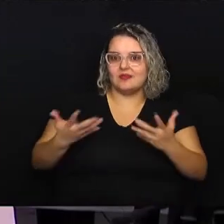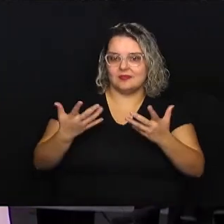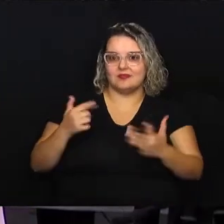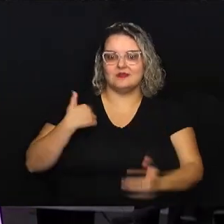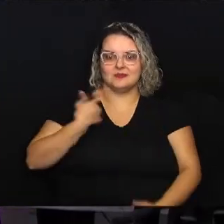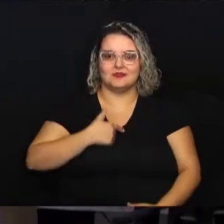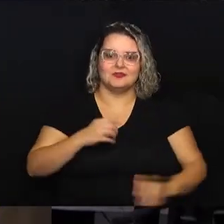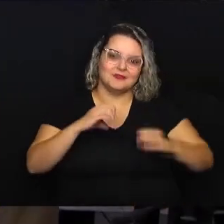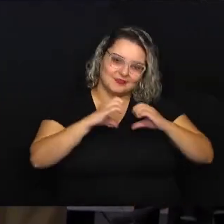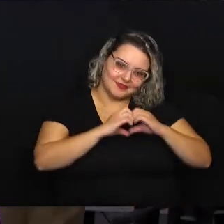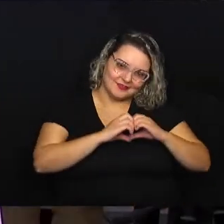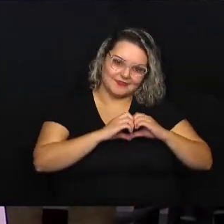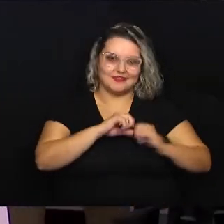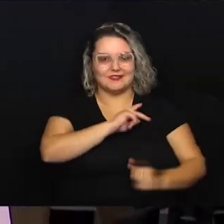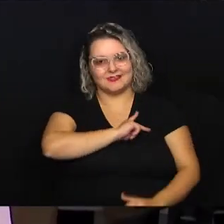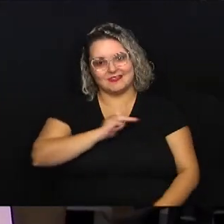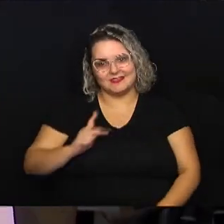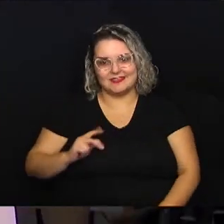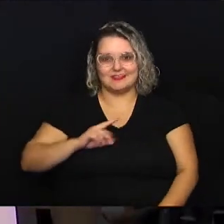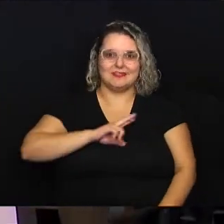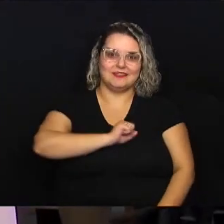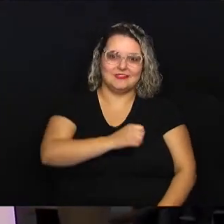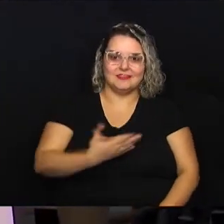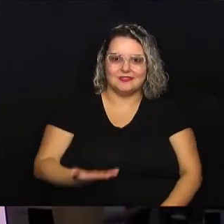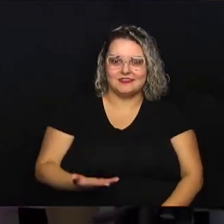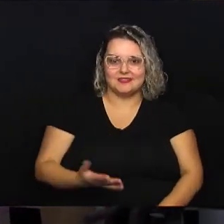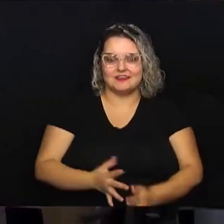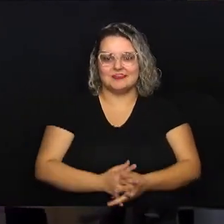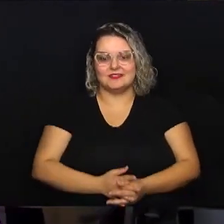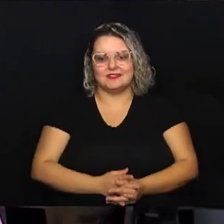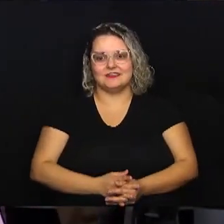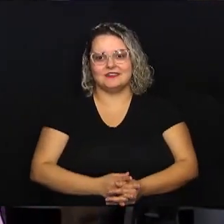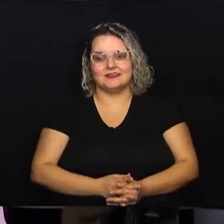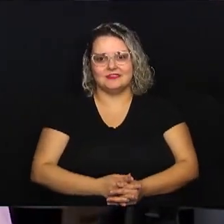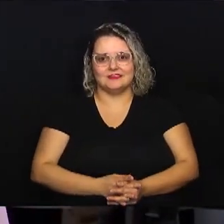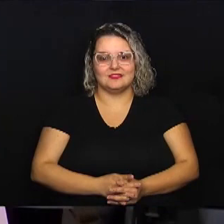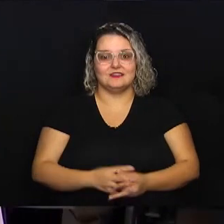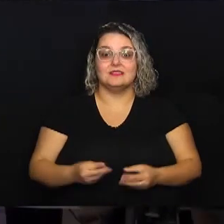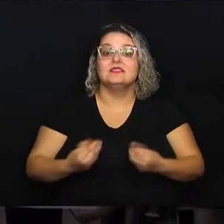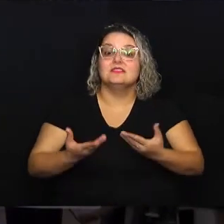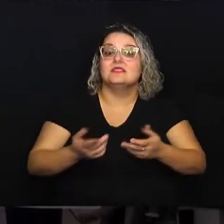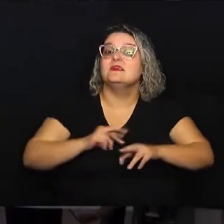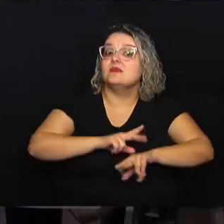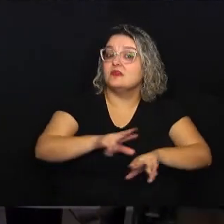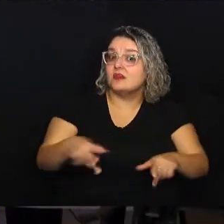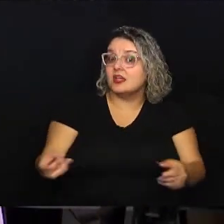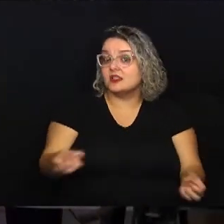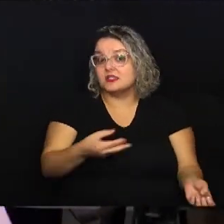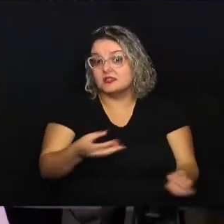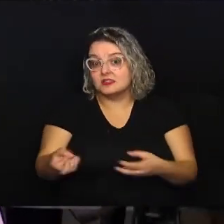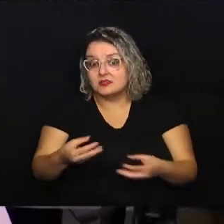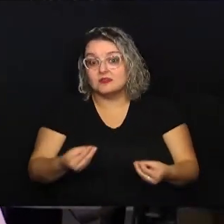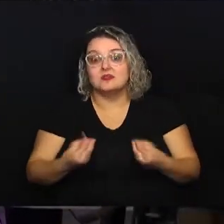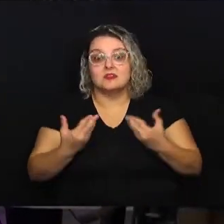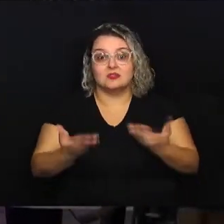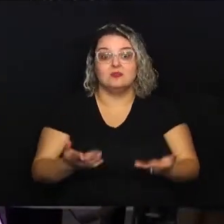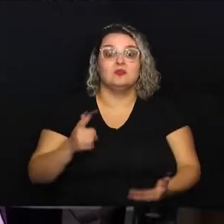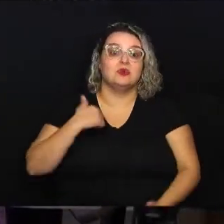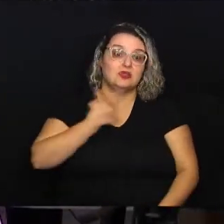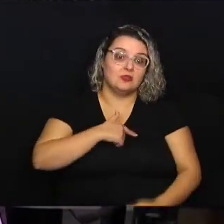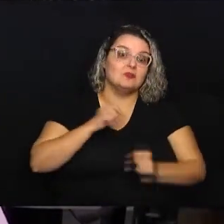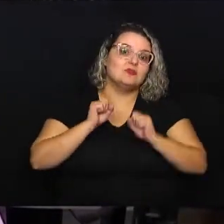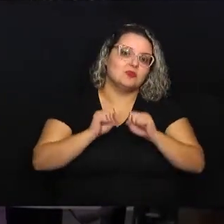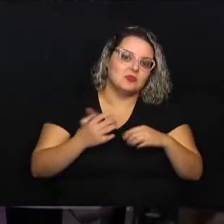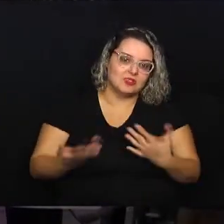querido presidente, o presidente Rossini. Ele está trazendo muitas inovações e o que nós pudermos